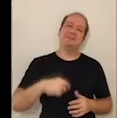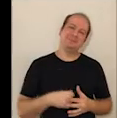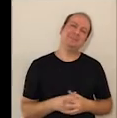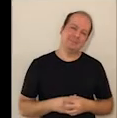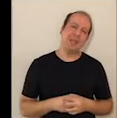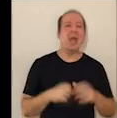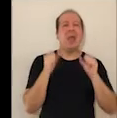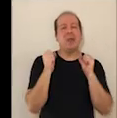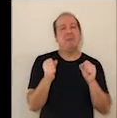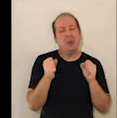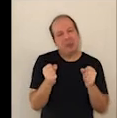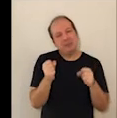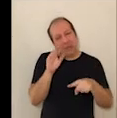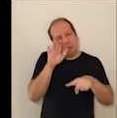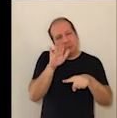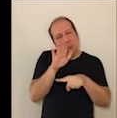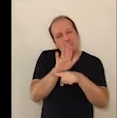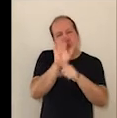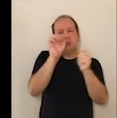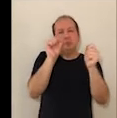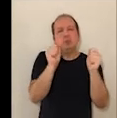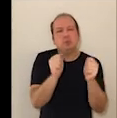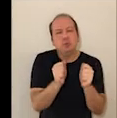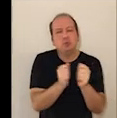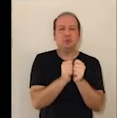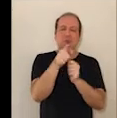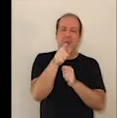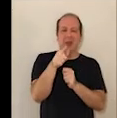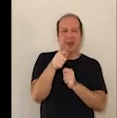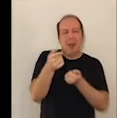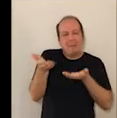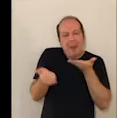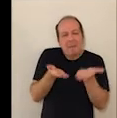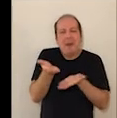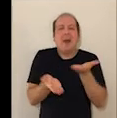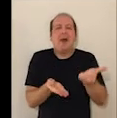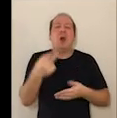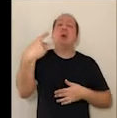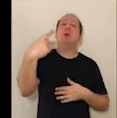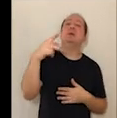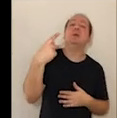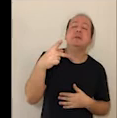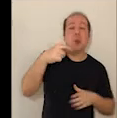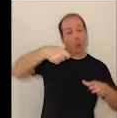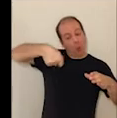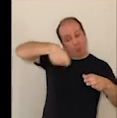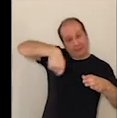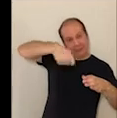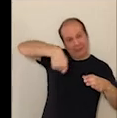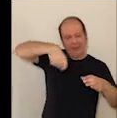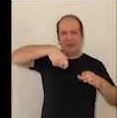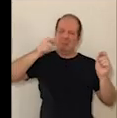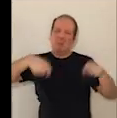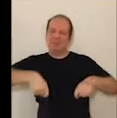seu porteiro, seu copeiro e até seu cozinheiro.